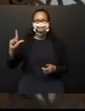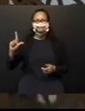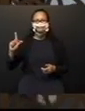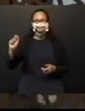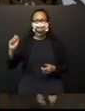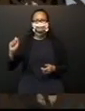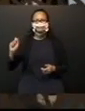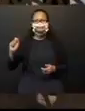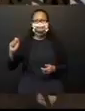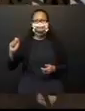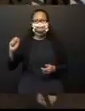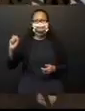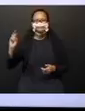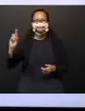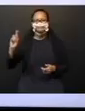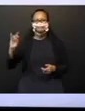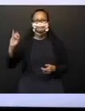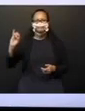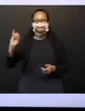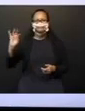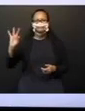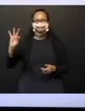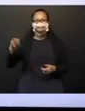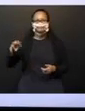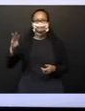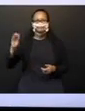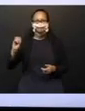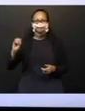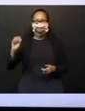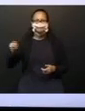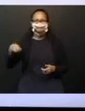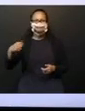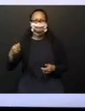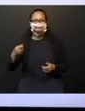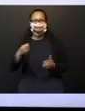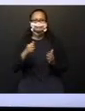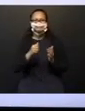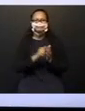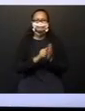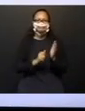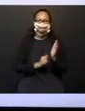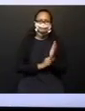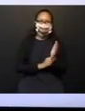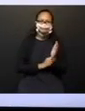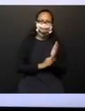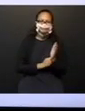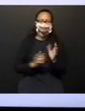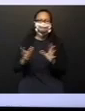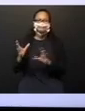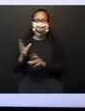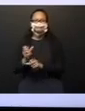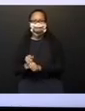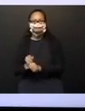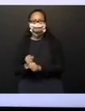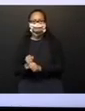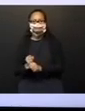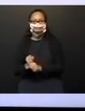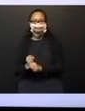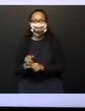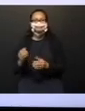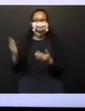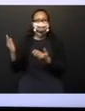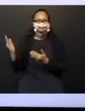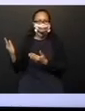adição. Nós vamos lá para a nossa rotina, né, que vocês já estão acostumados, a videoaula de